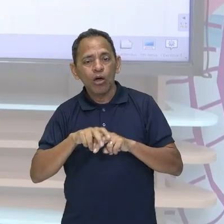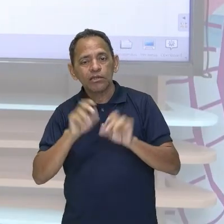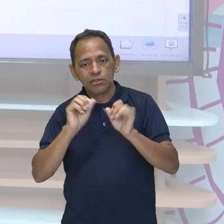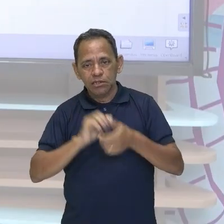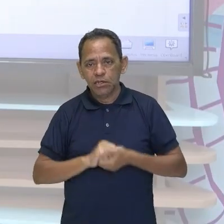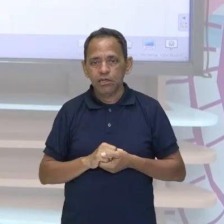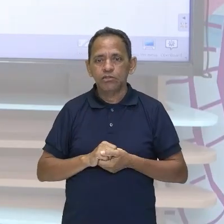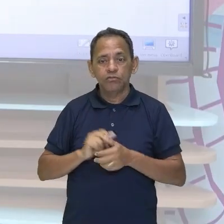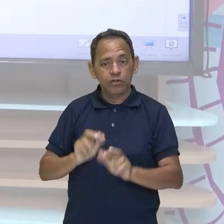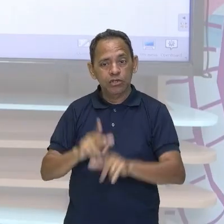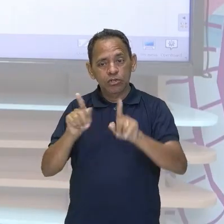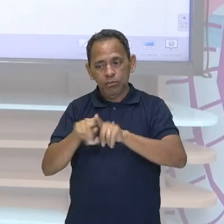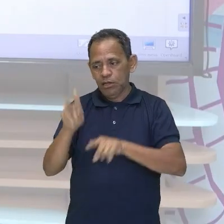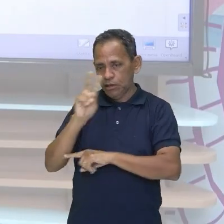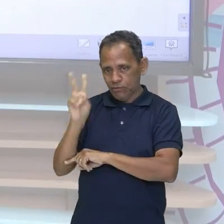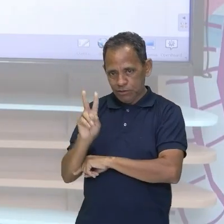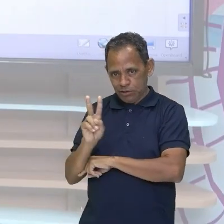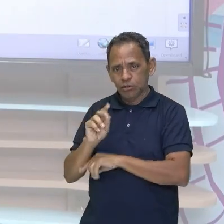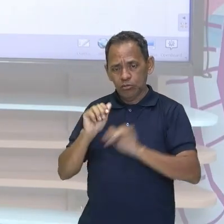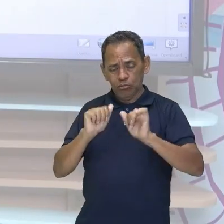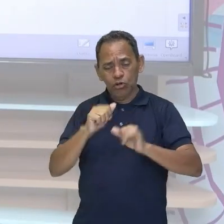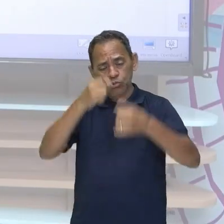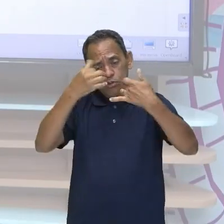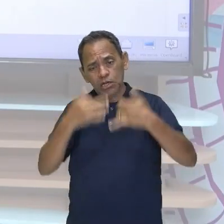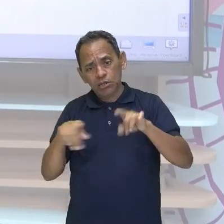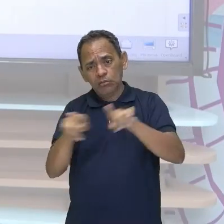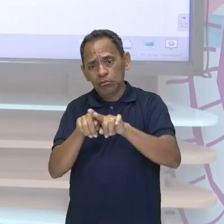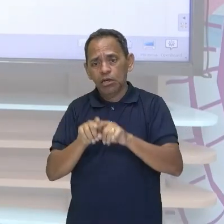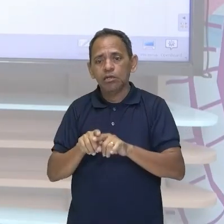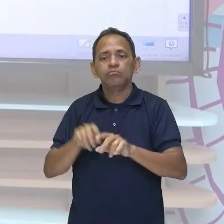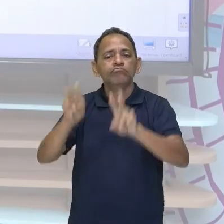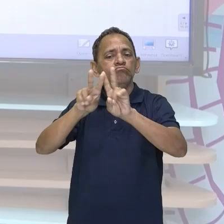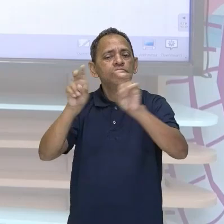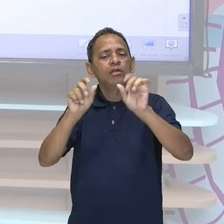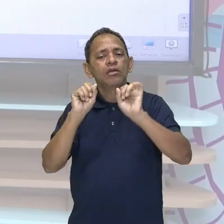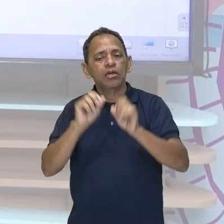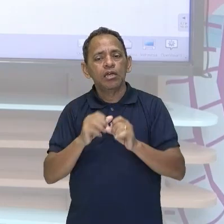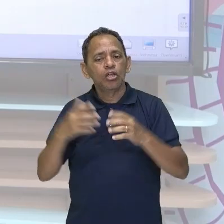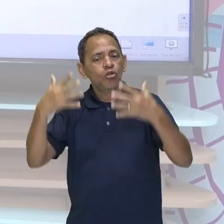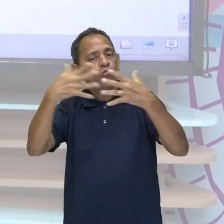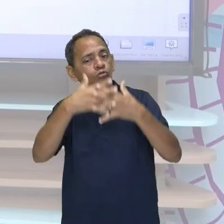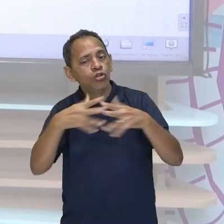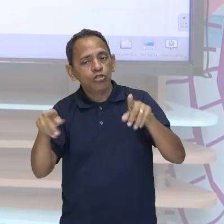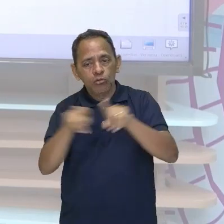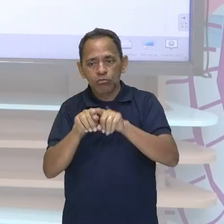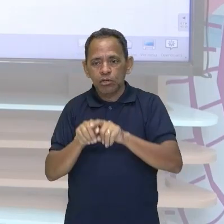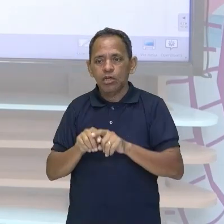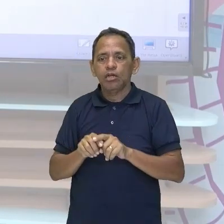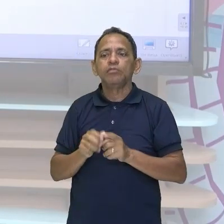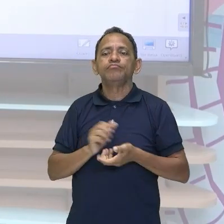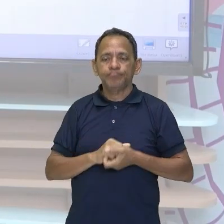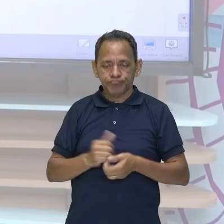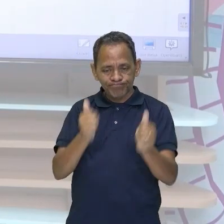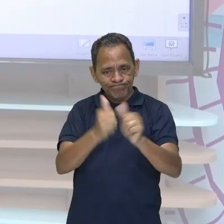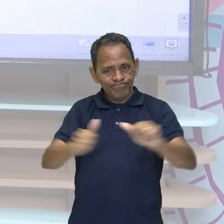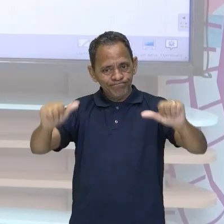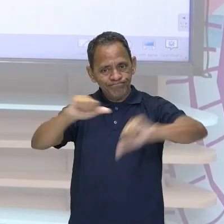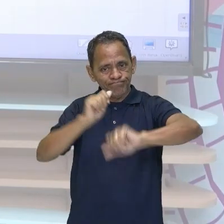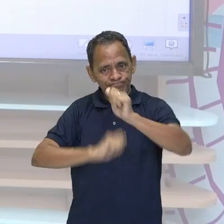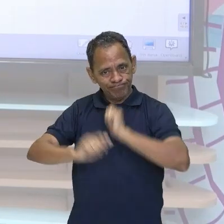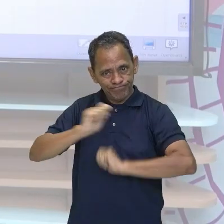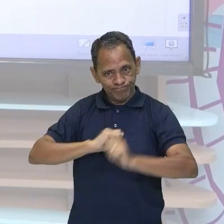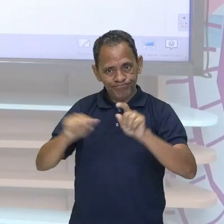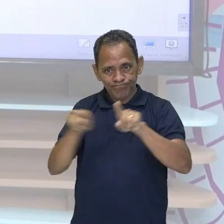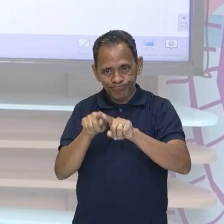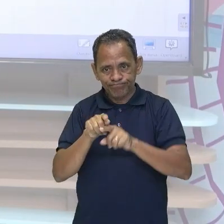na Venezuela, a gente pode falar sobre a questão dos conflitos, a crise econômica. Nós temos ali essa